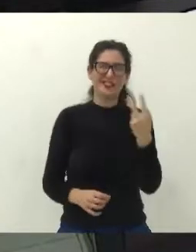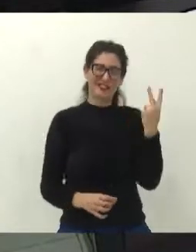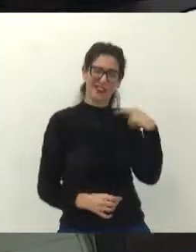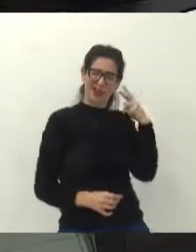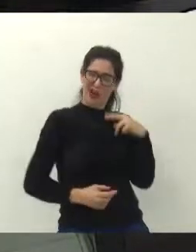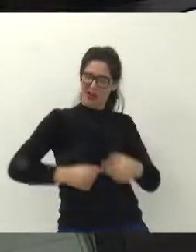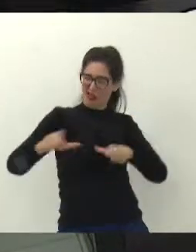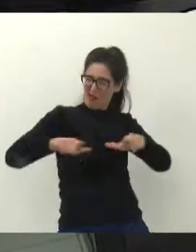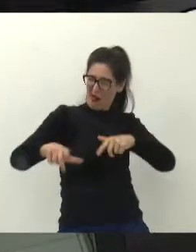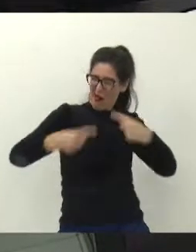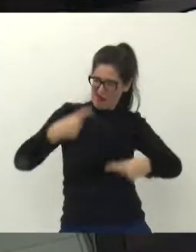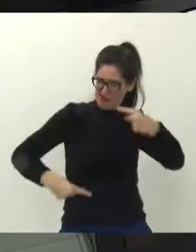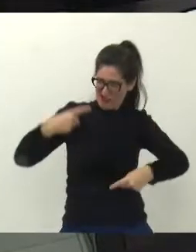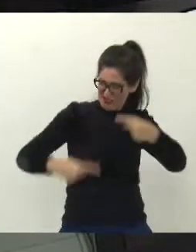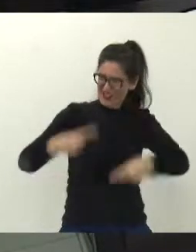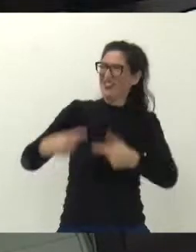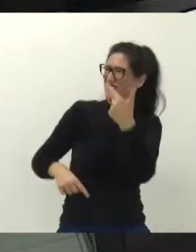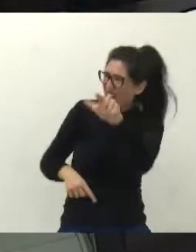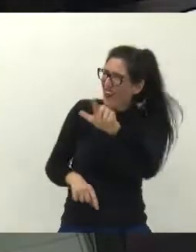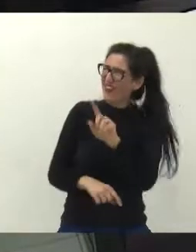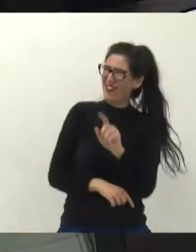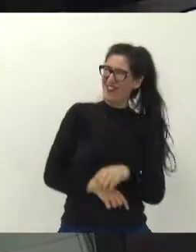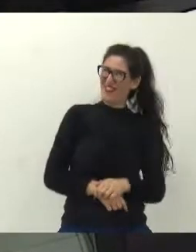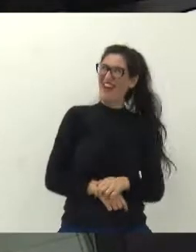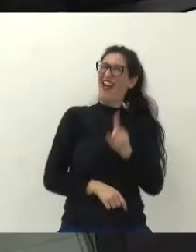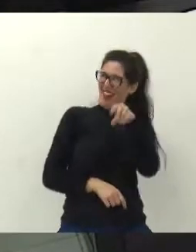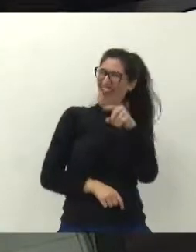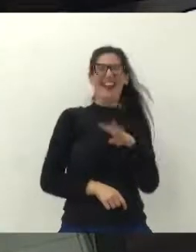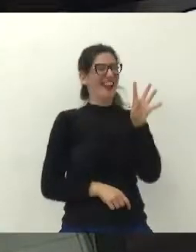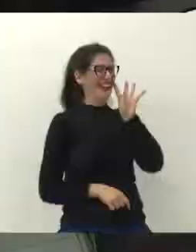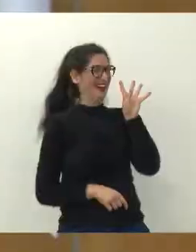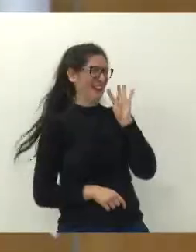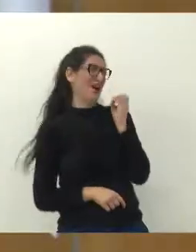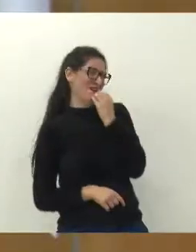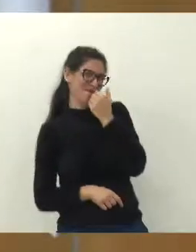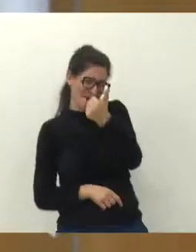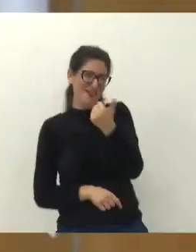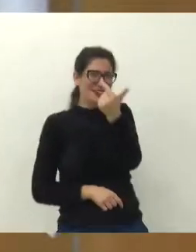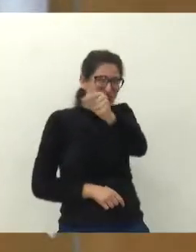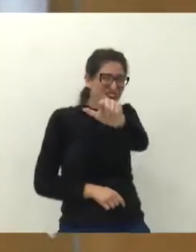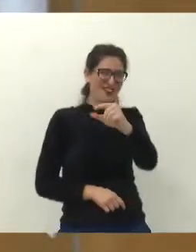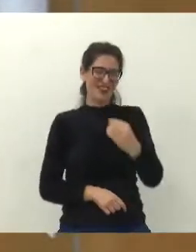Isso aí, sempre uma satisfação estar com você aqui, Dario. Olha,